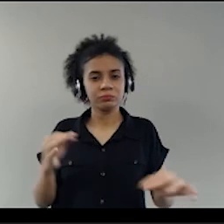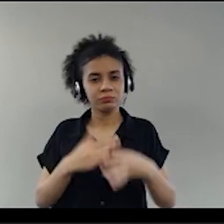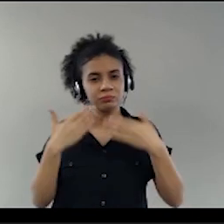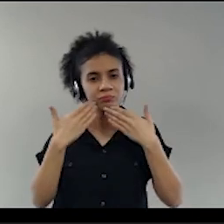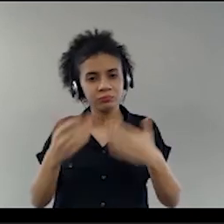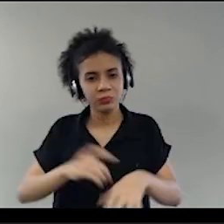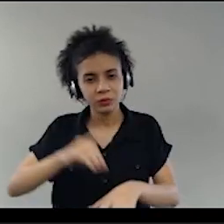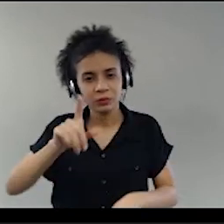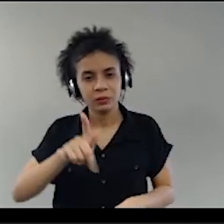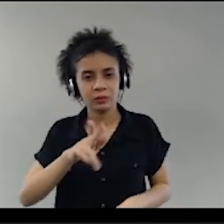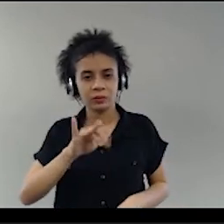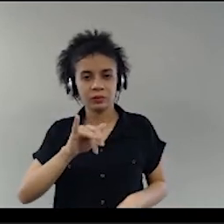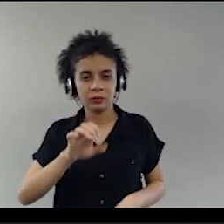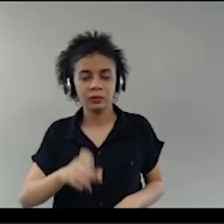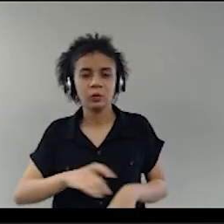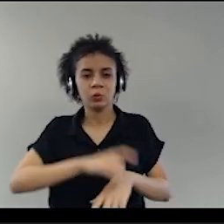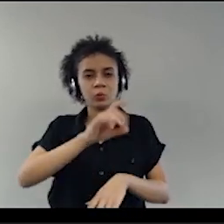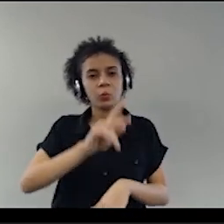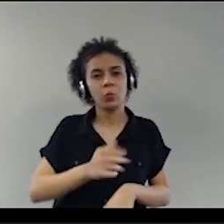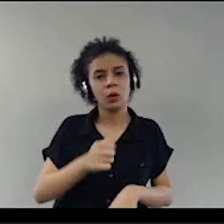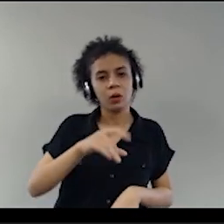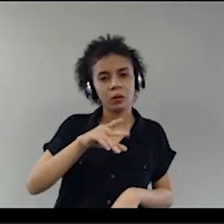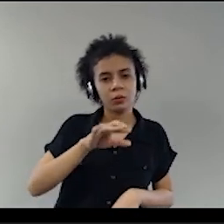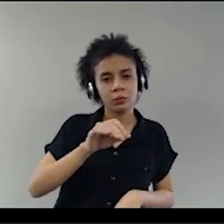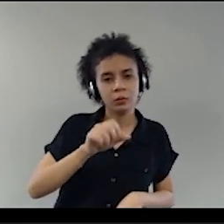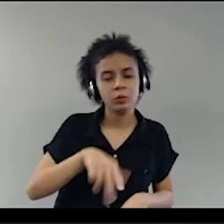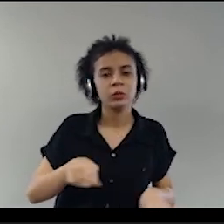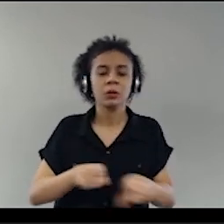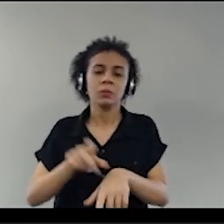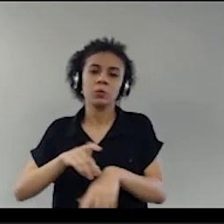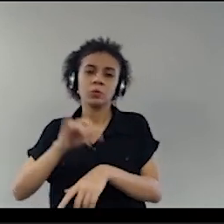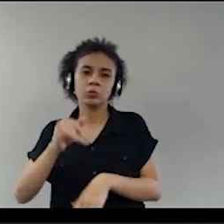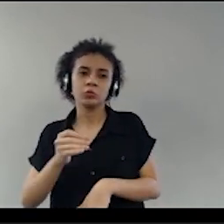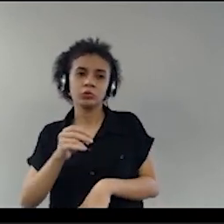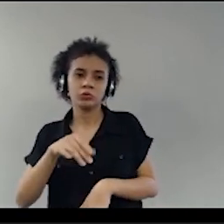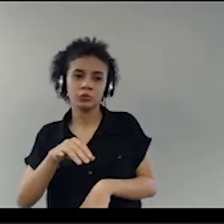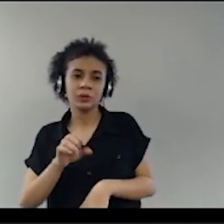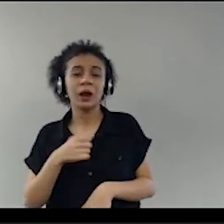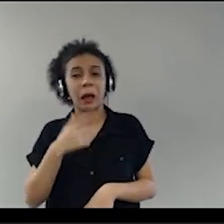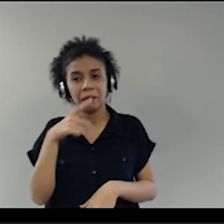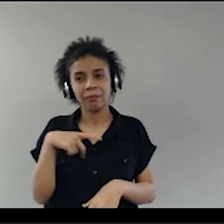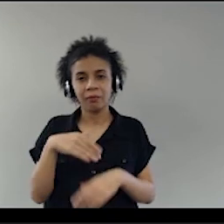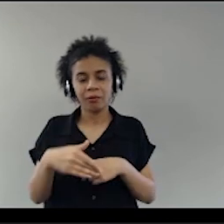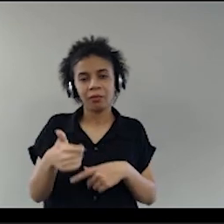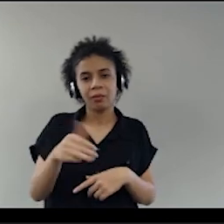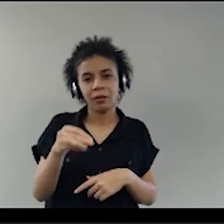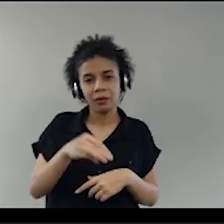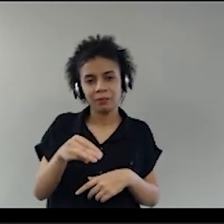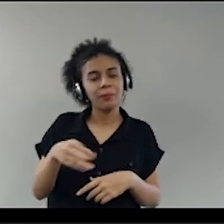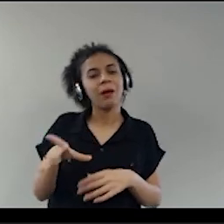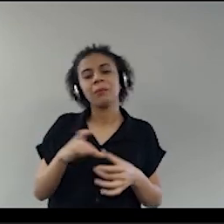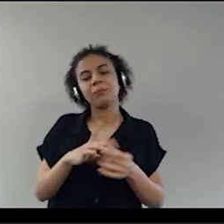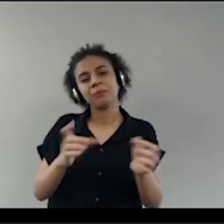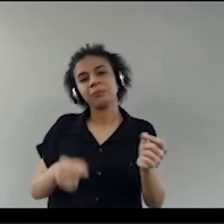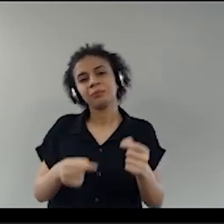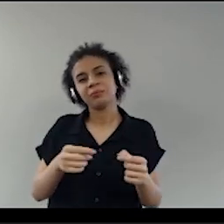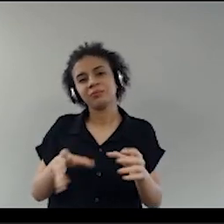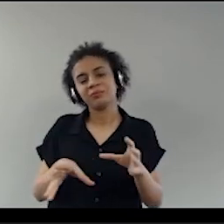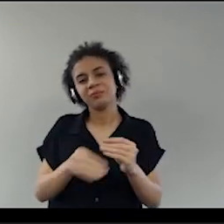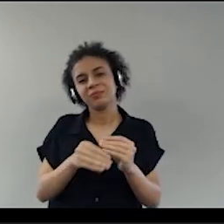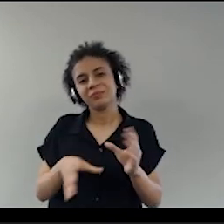a doutora Grace, ao doutor Anderson e doutor Jones. Ainda temos, acho que, 10 minutinhos, e aí acho que todos nós somos